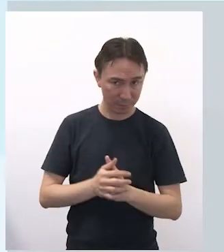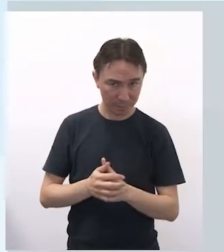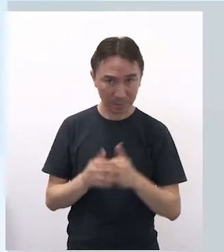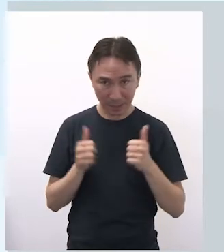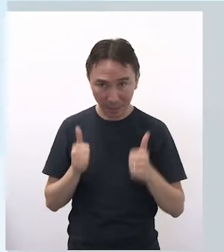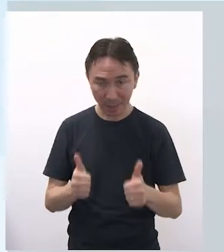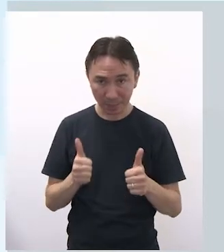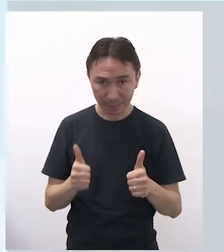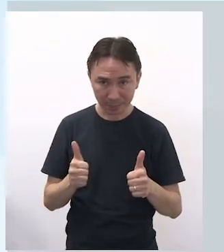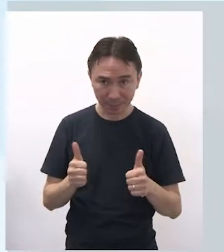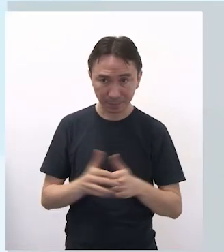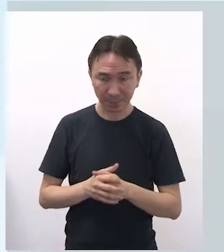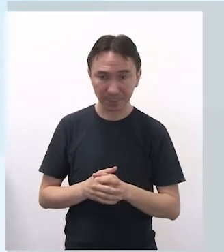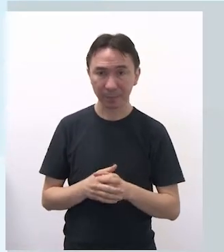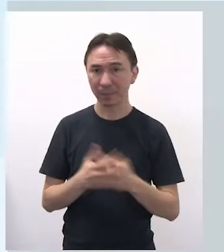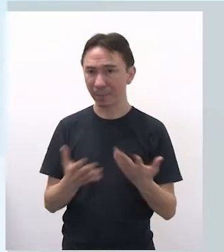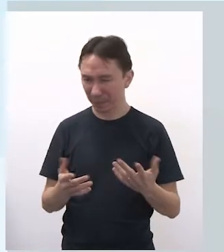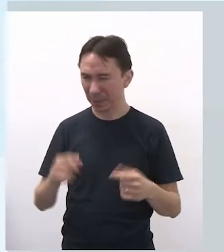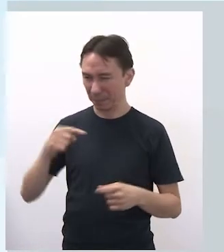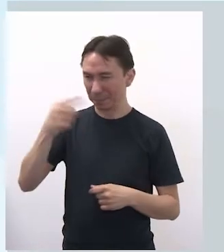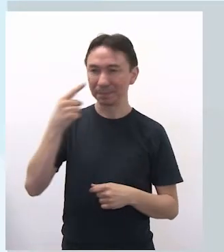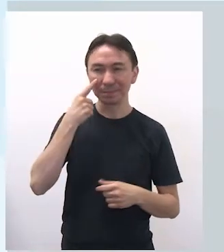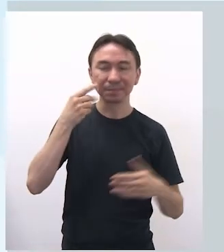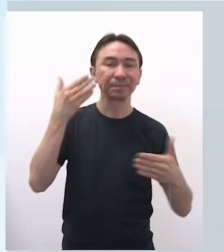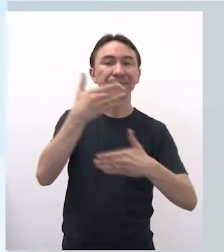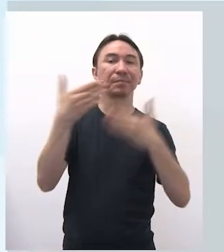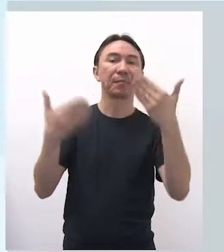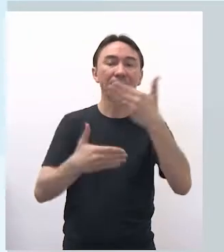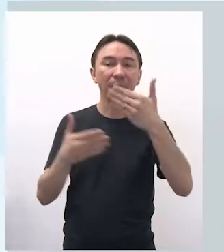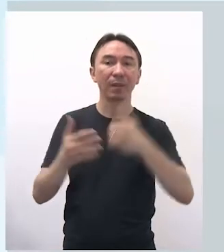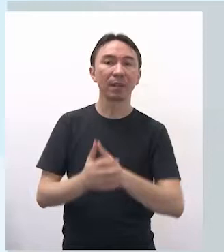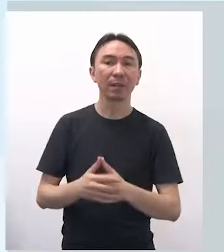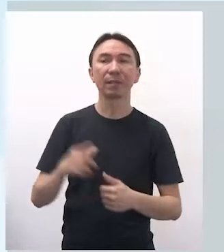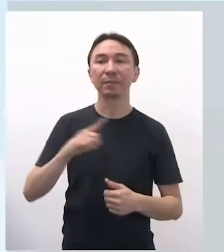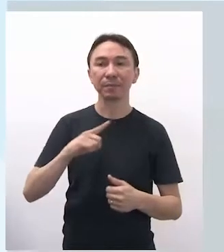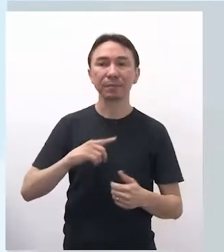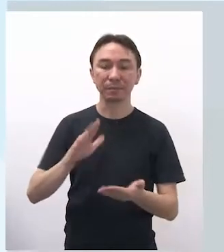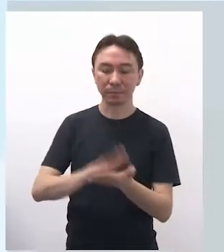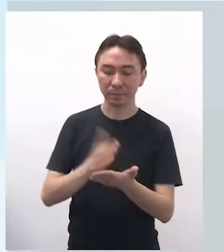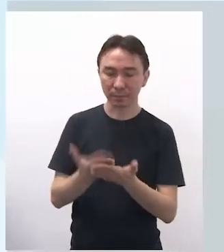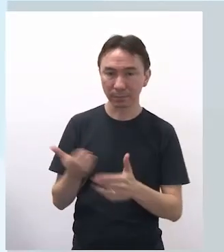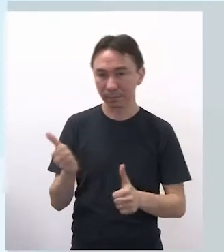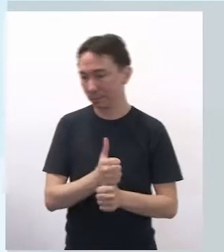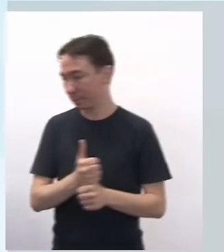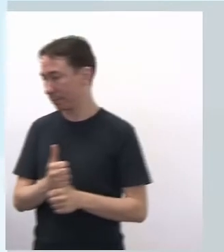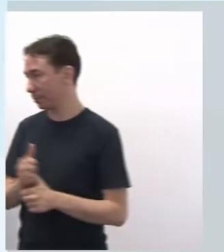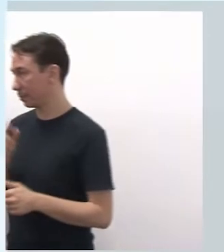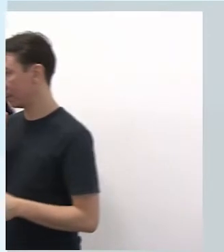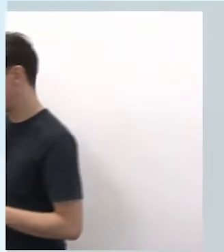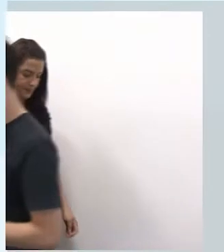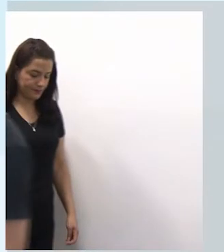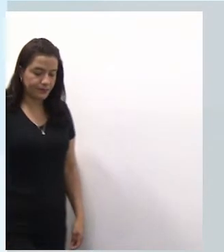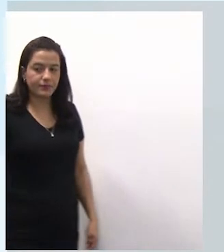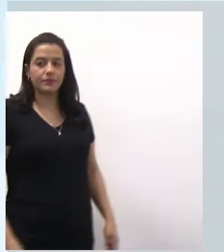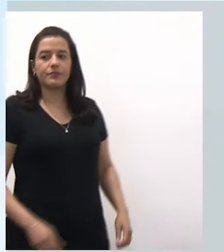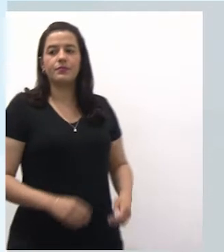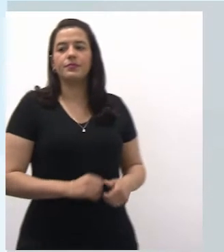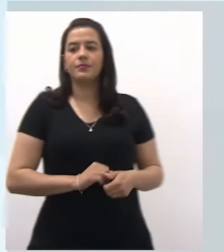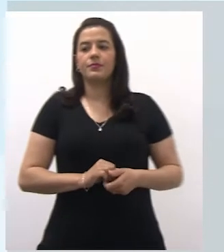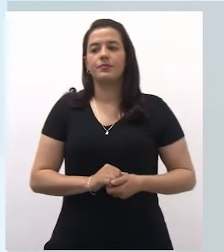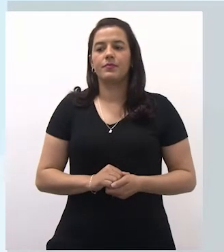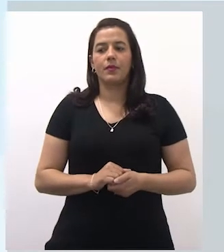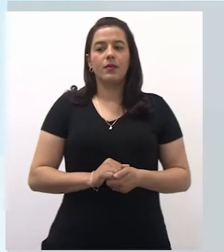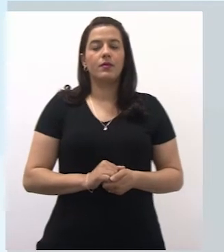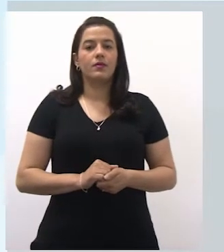contínuo. No próximo slide, por exemplo, a gente vai ver o propósito, as evidências e a validade, né? Por